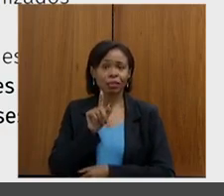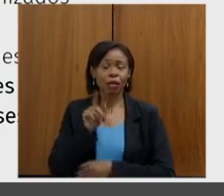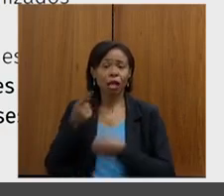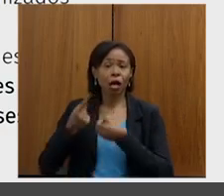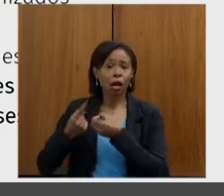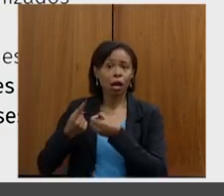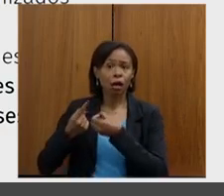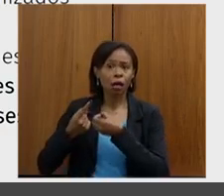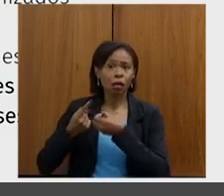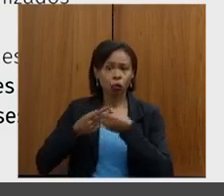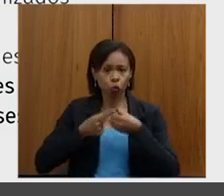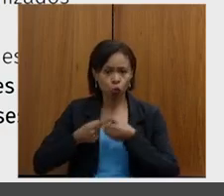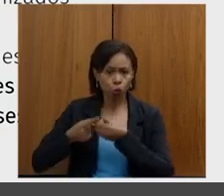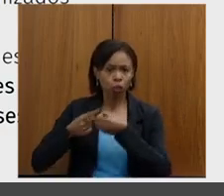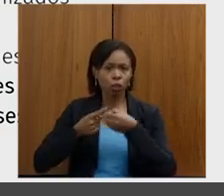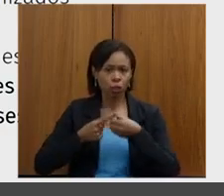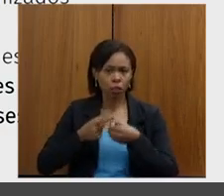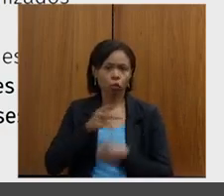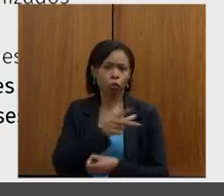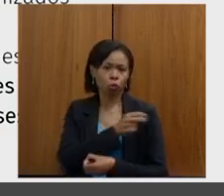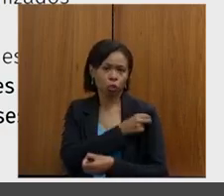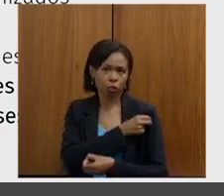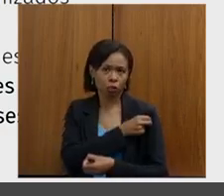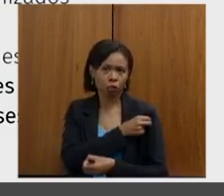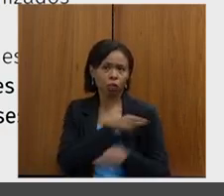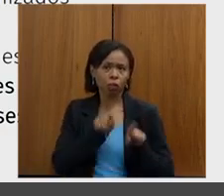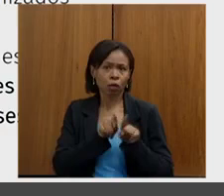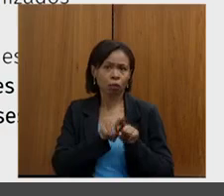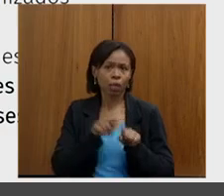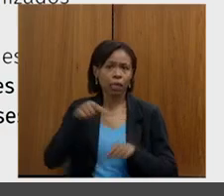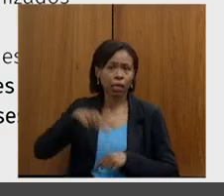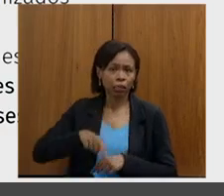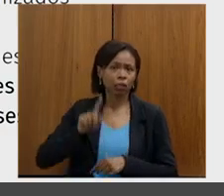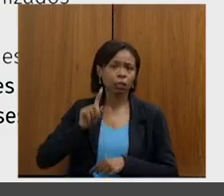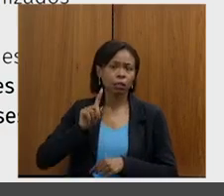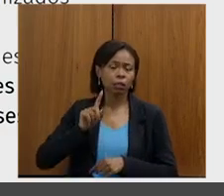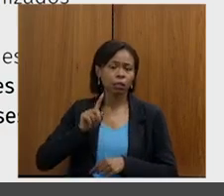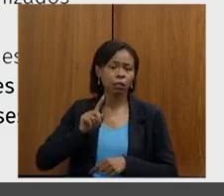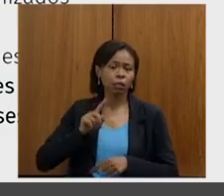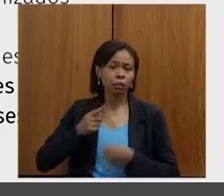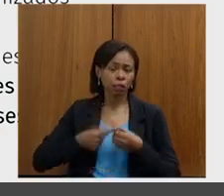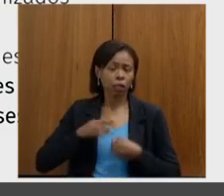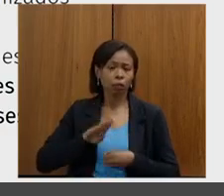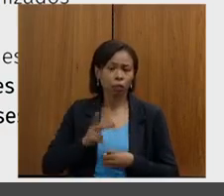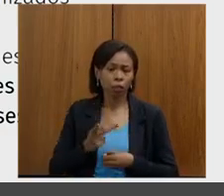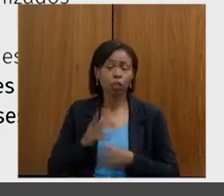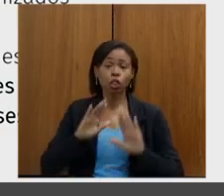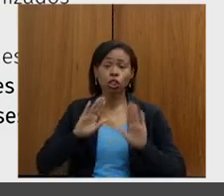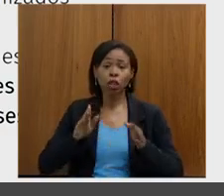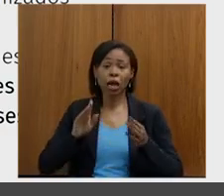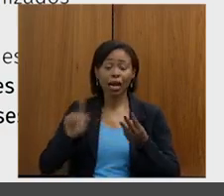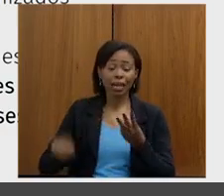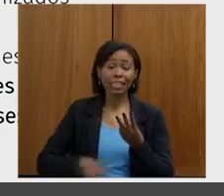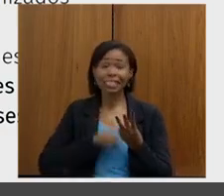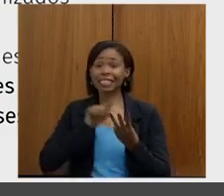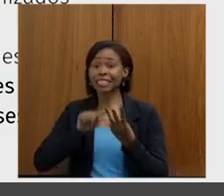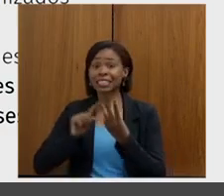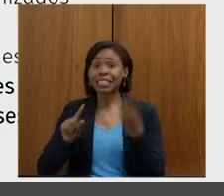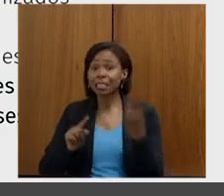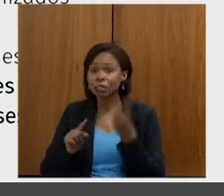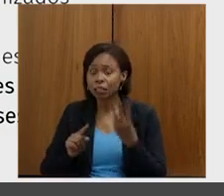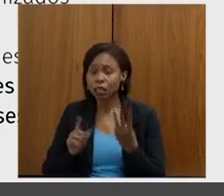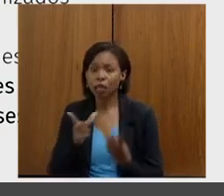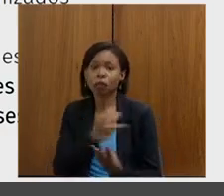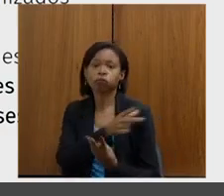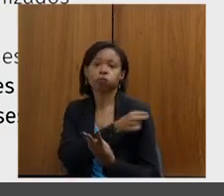vacinados lá no município e os aqui e vem atualizando mas já tá pronta EA terceira dose para aquele que quiser